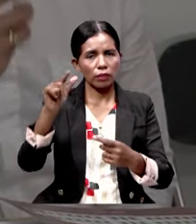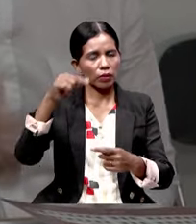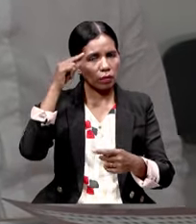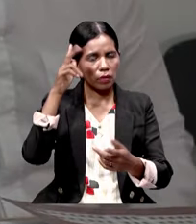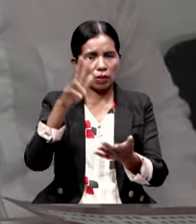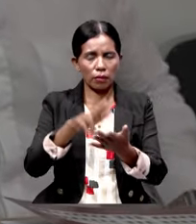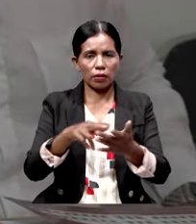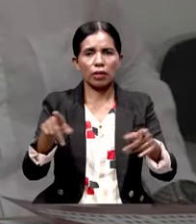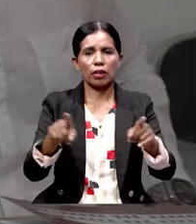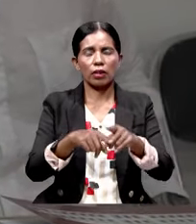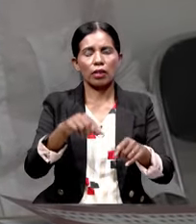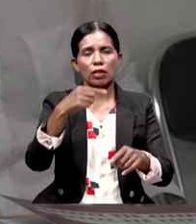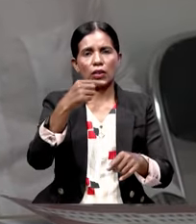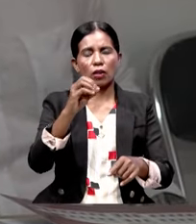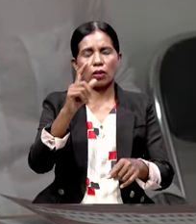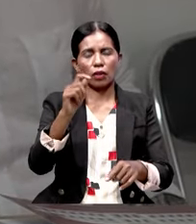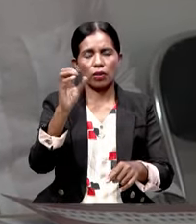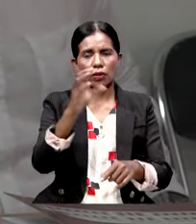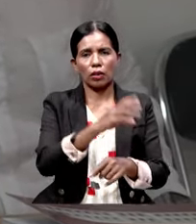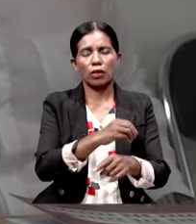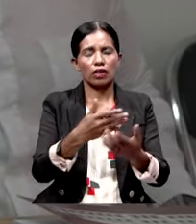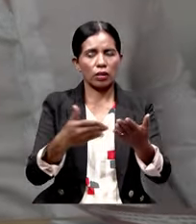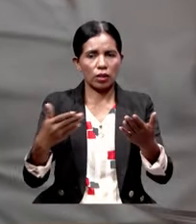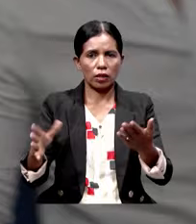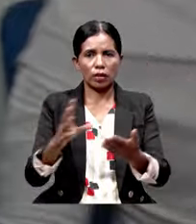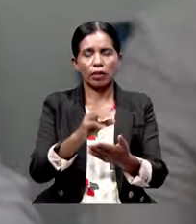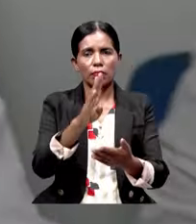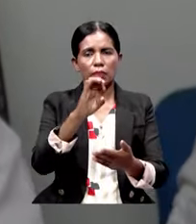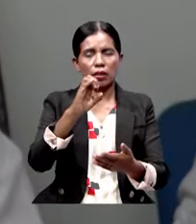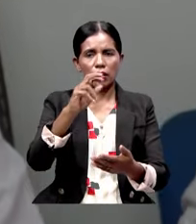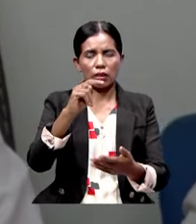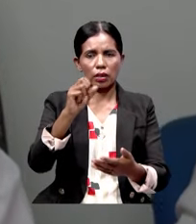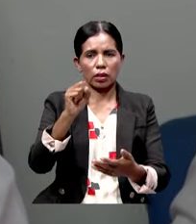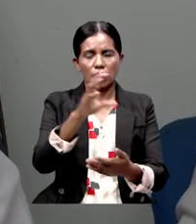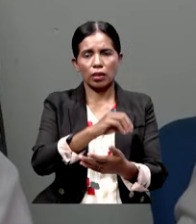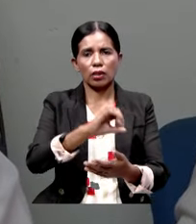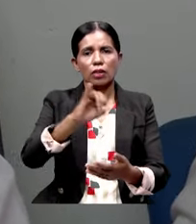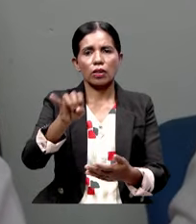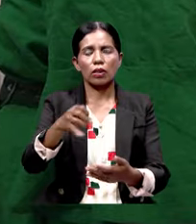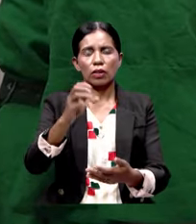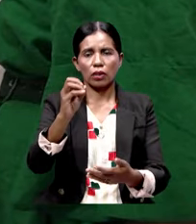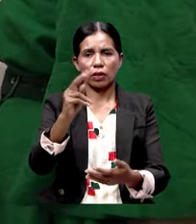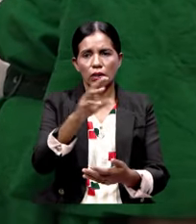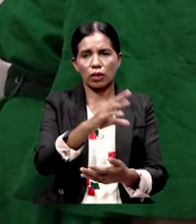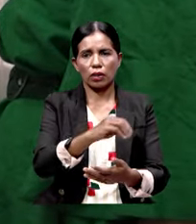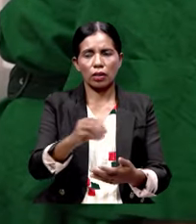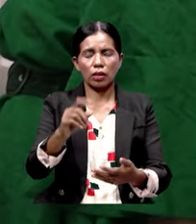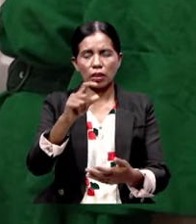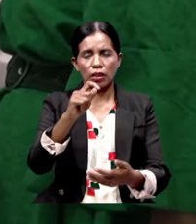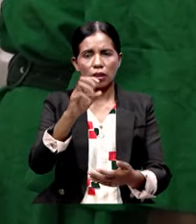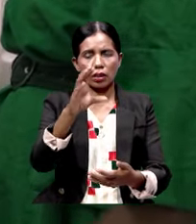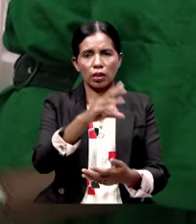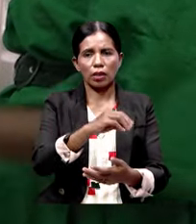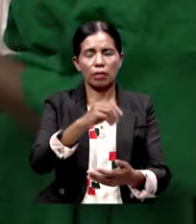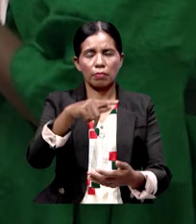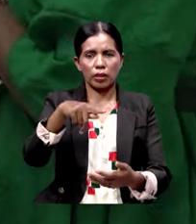aprova, anessan gota bebidas no alimentos, Discovery Business Industrial Zone Groundbreaking, Timor Lodge Hotel no